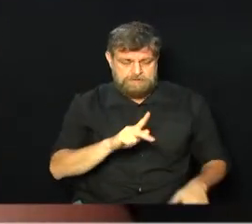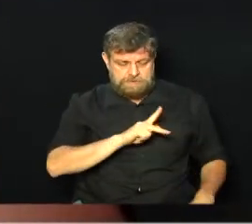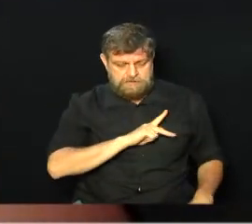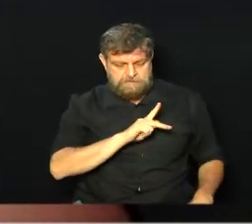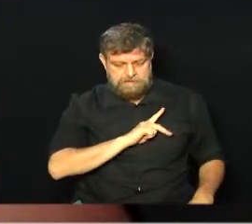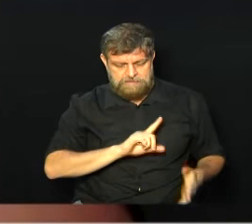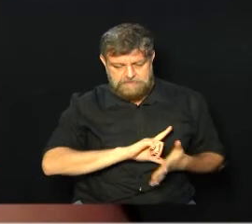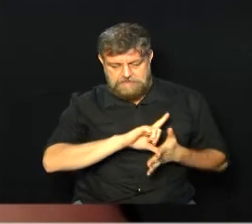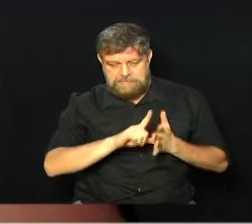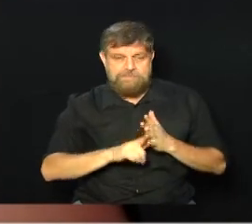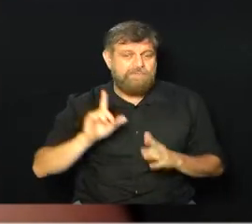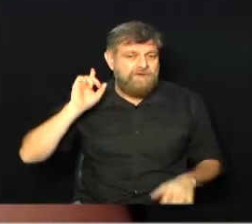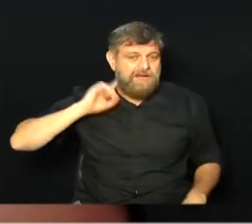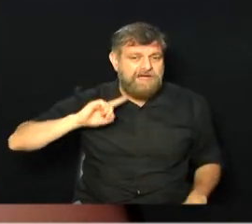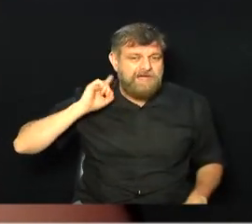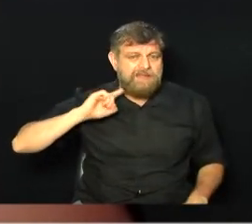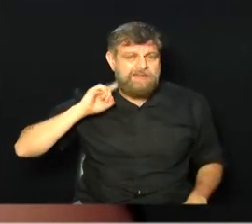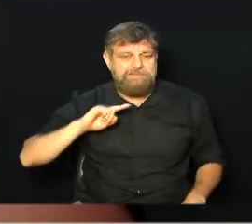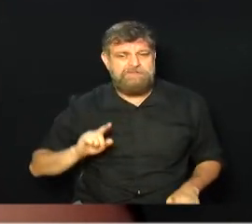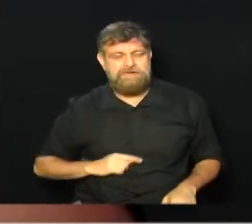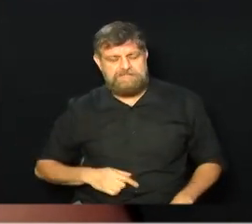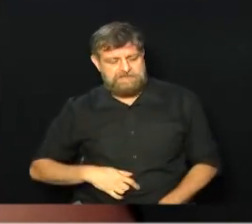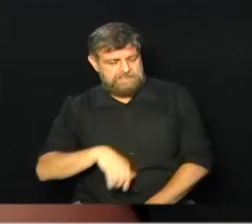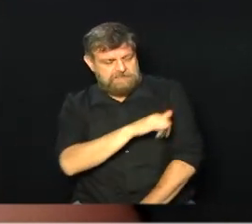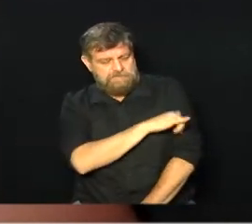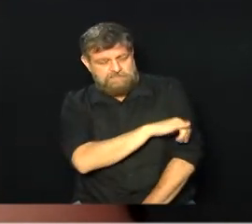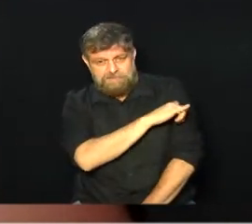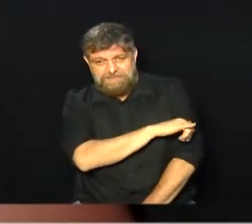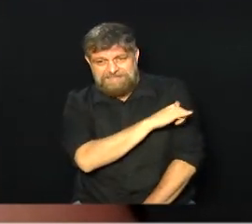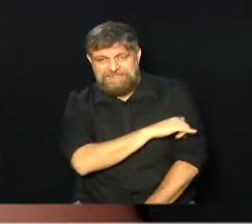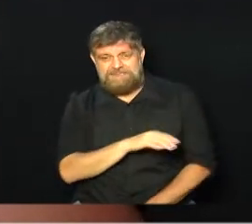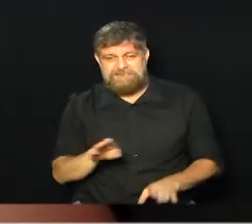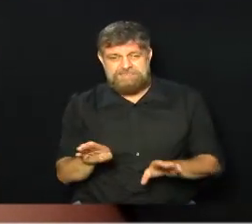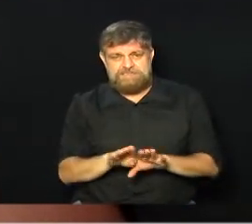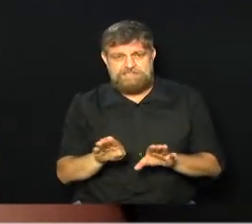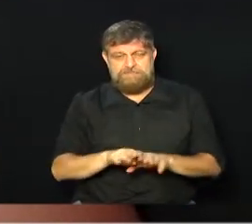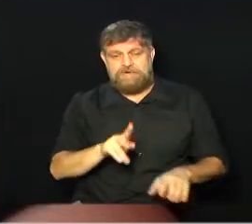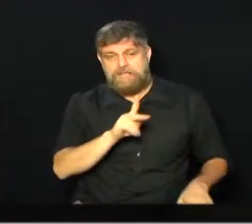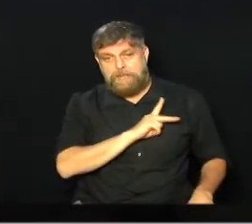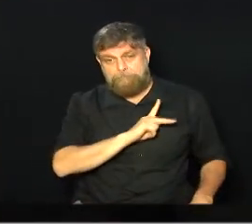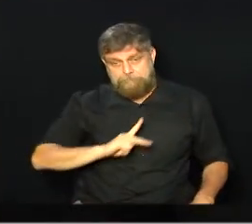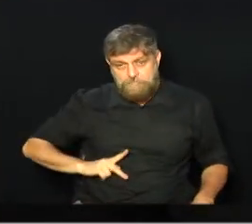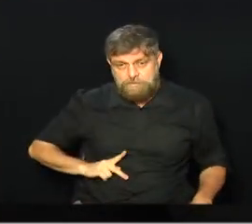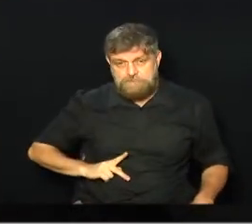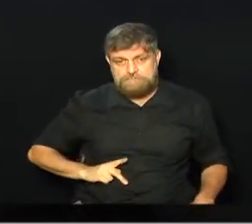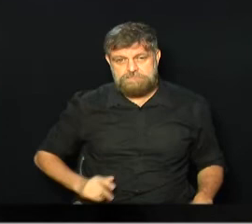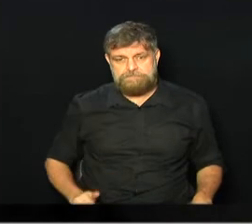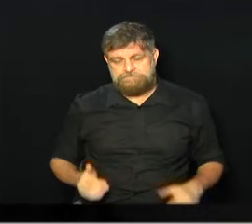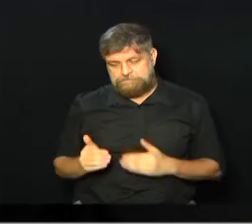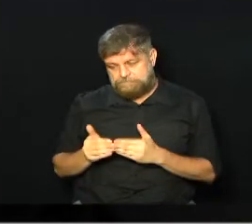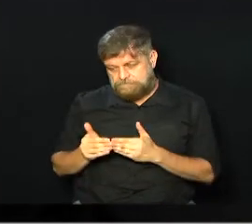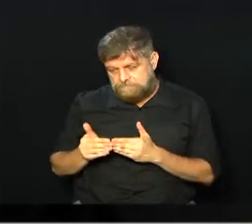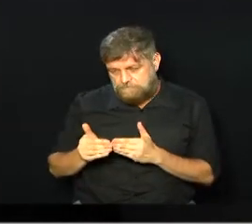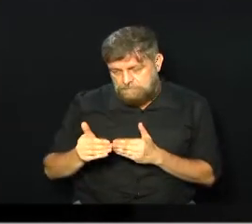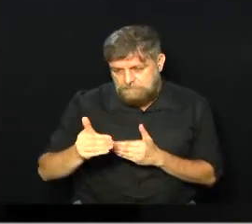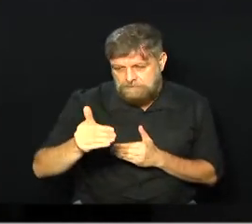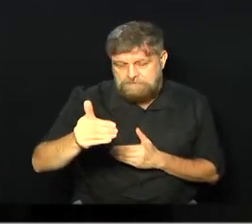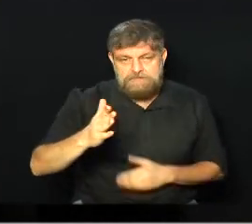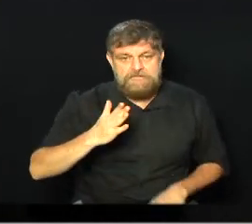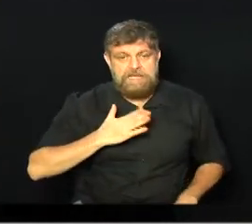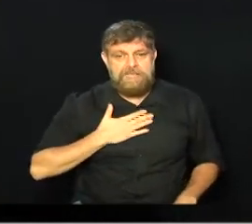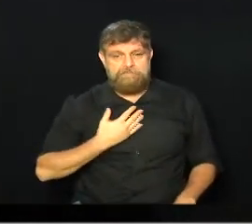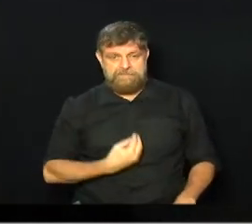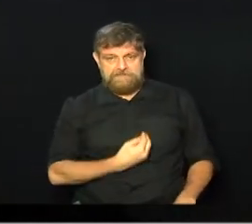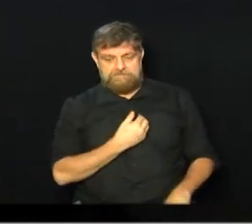Mineiro, Fluminense, Coritiba, a Ponte. Então, ali eu comecei meu trajeto como